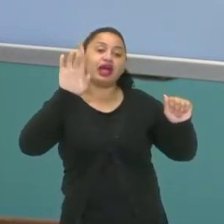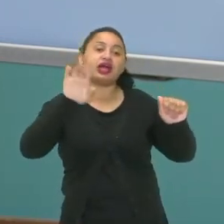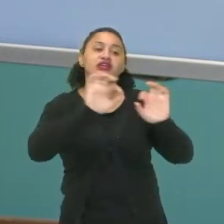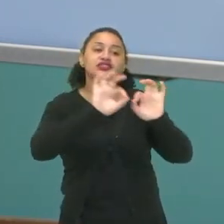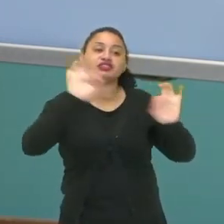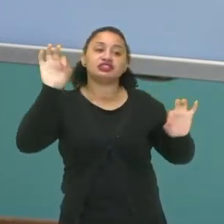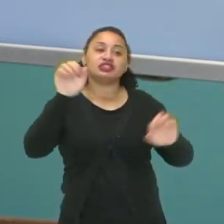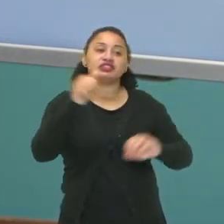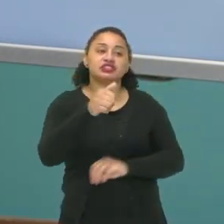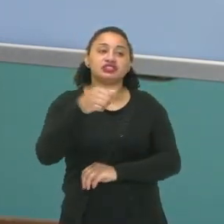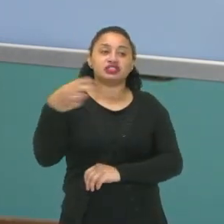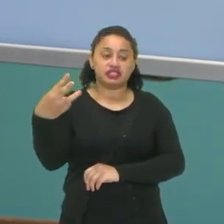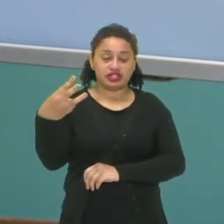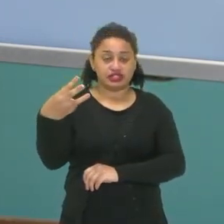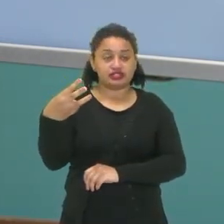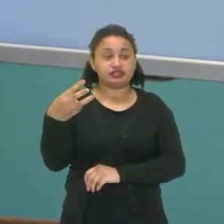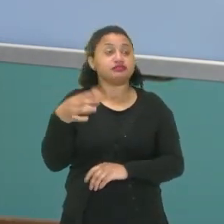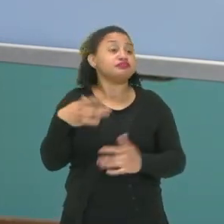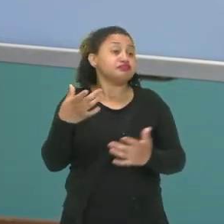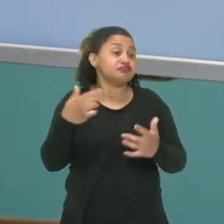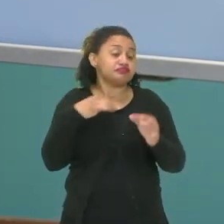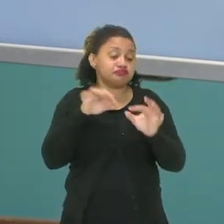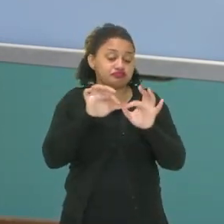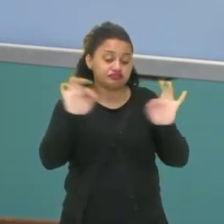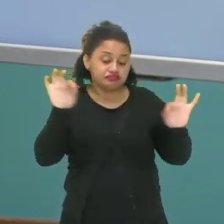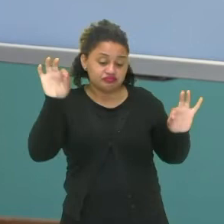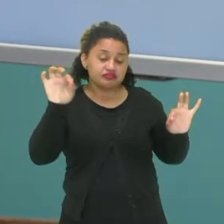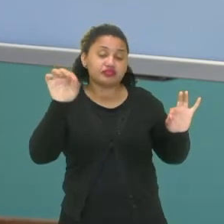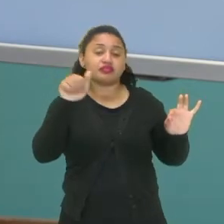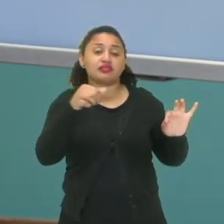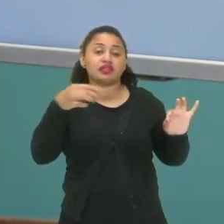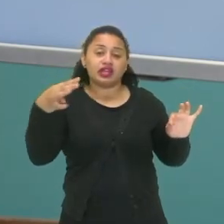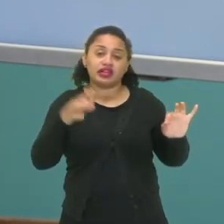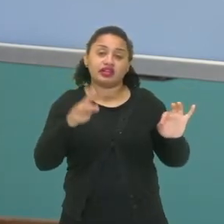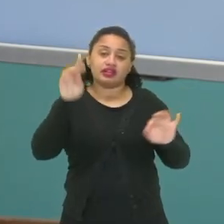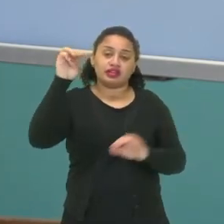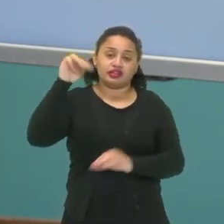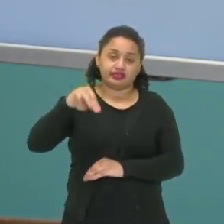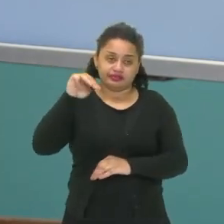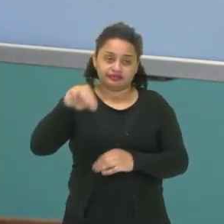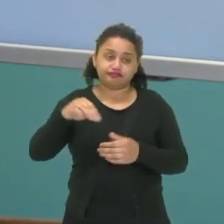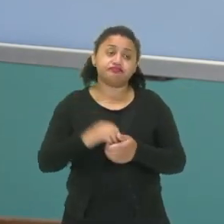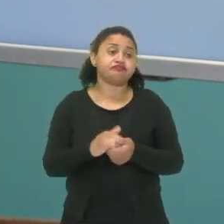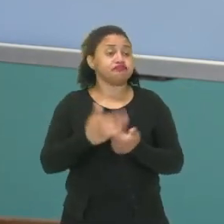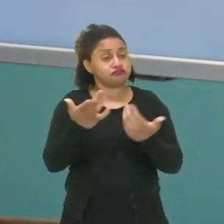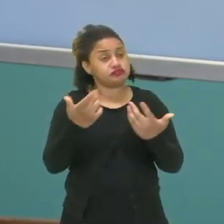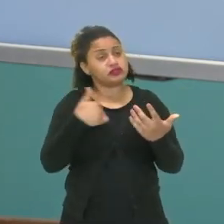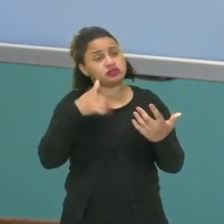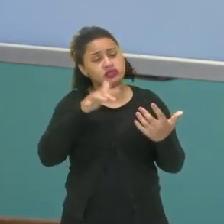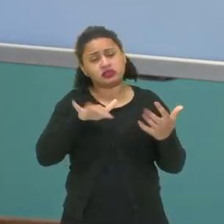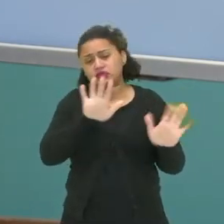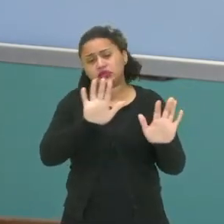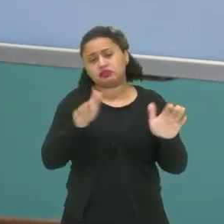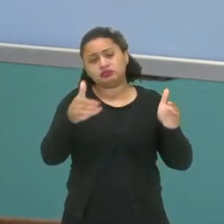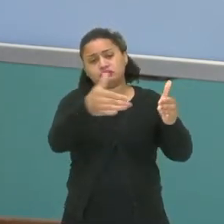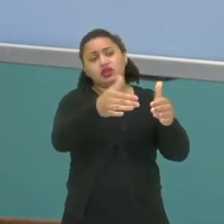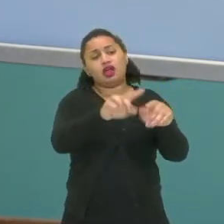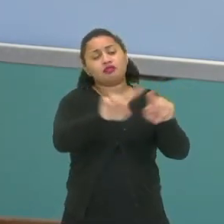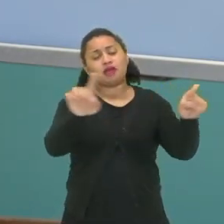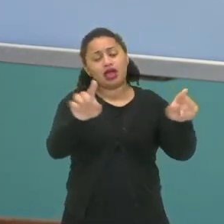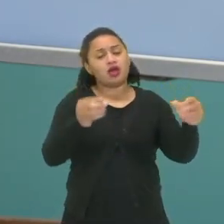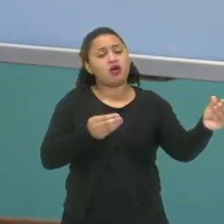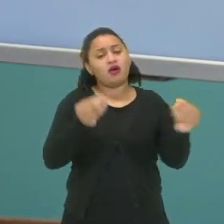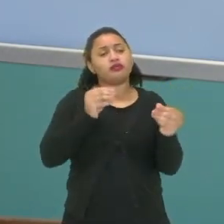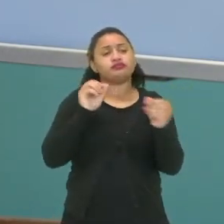que essa menor distância, portanto, vai ser de 13 km. Aqui a gente fez um caso particular, mas como é que eu posso